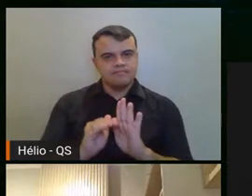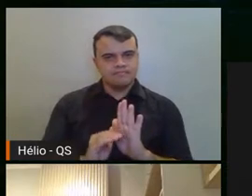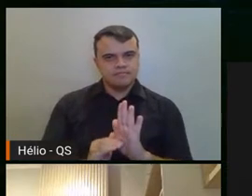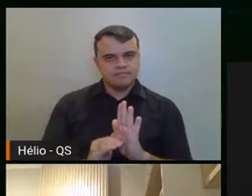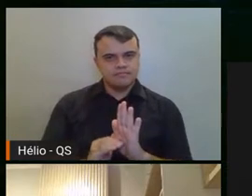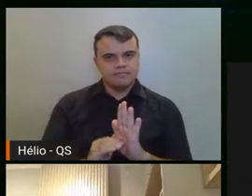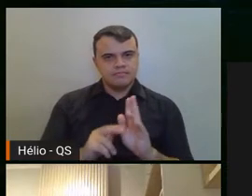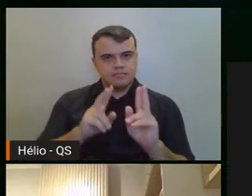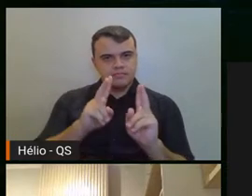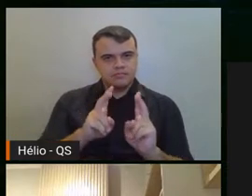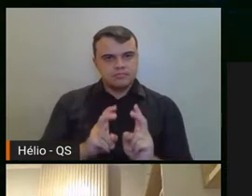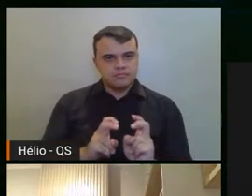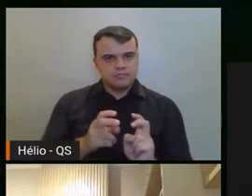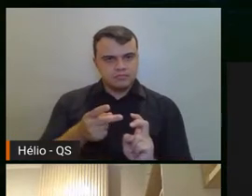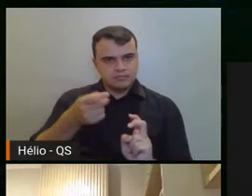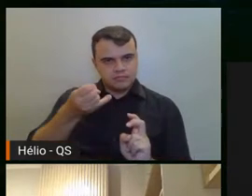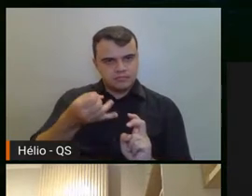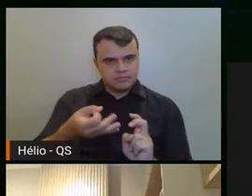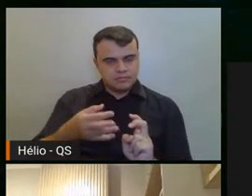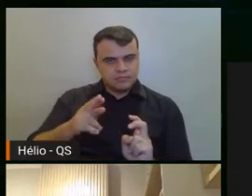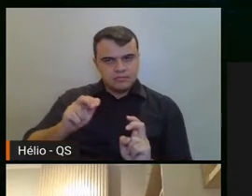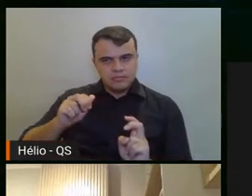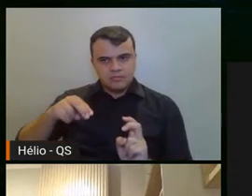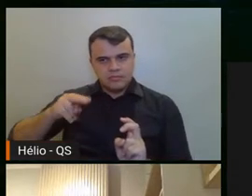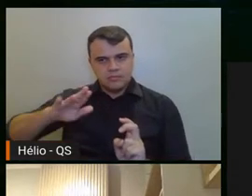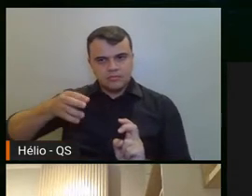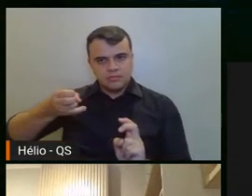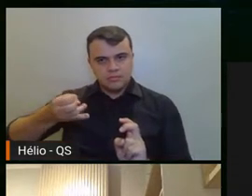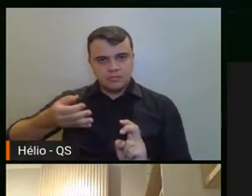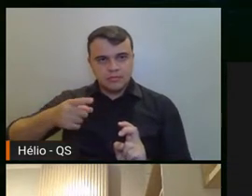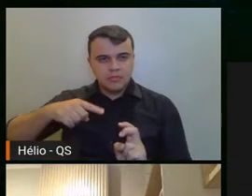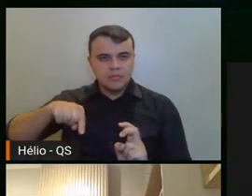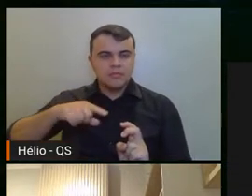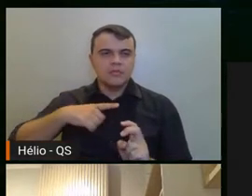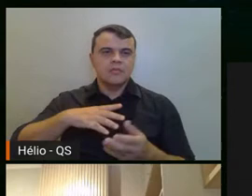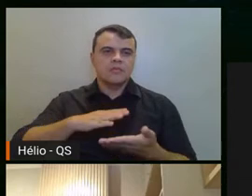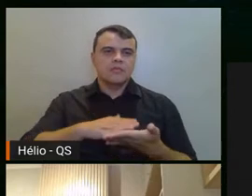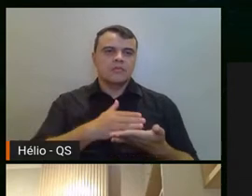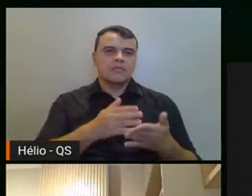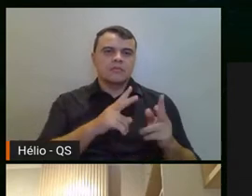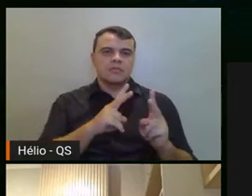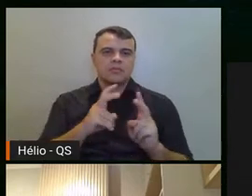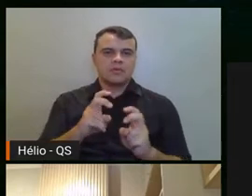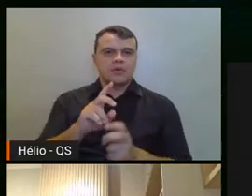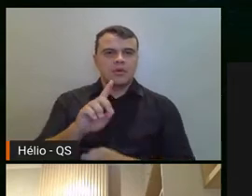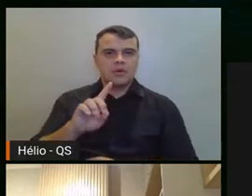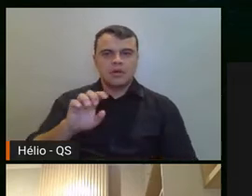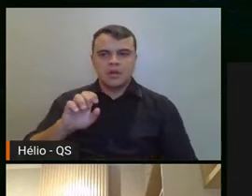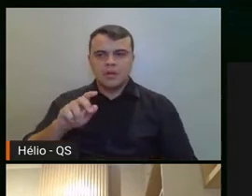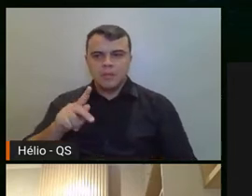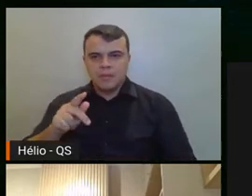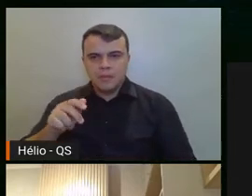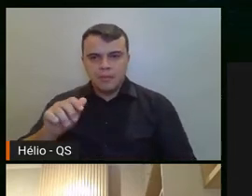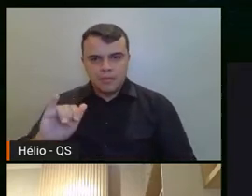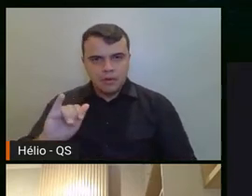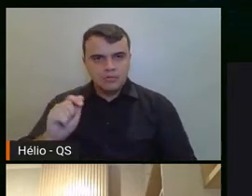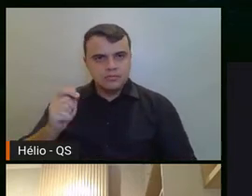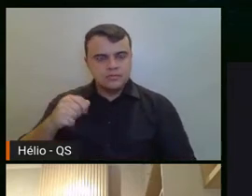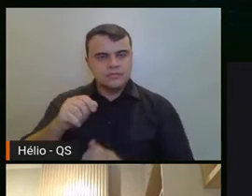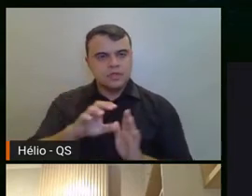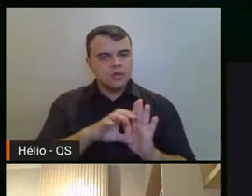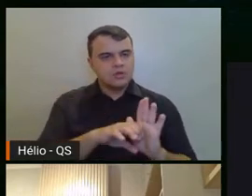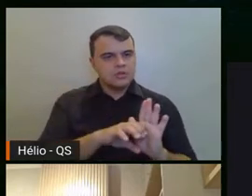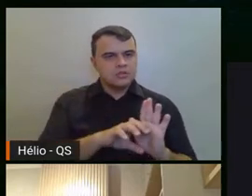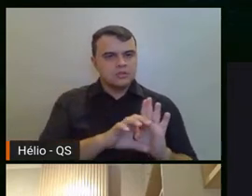aqui na parte de que o bernex como o Renan e Felipão já comentaram tem questões relacionadas a deploide de aplicação né que tem conceito de